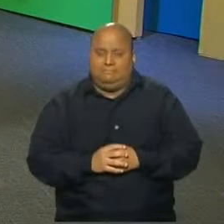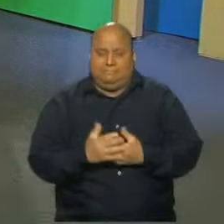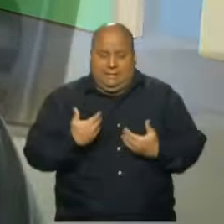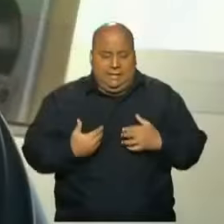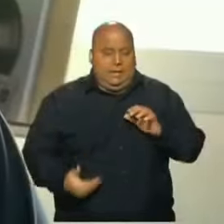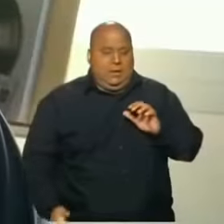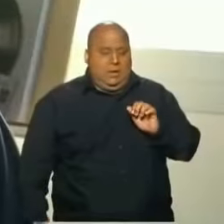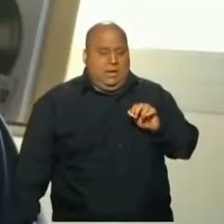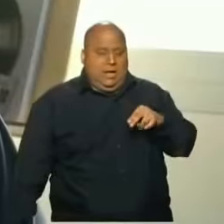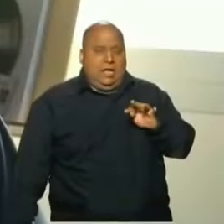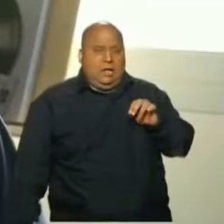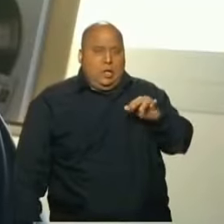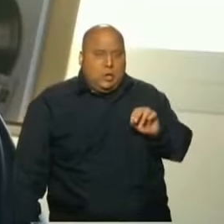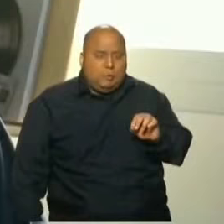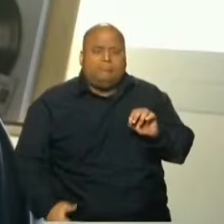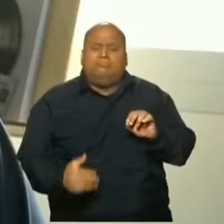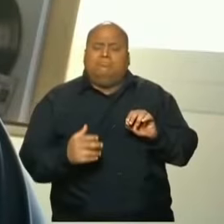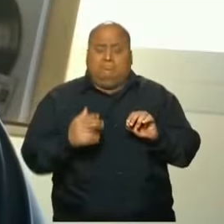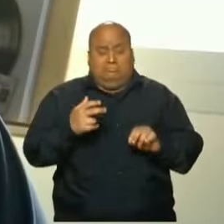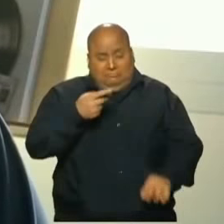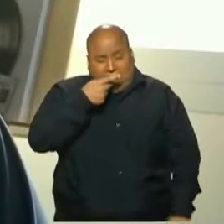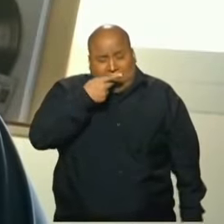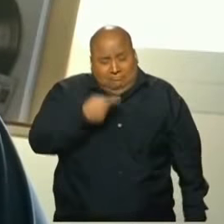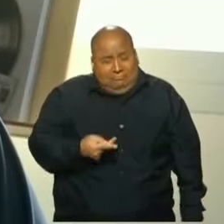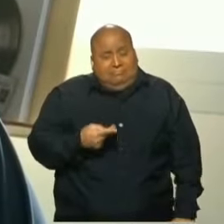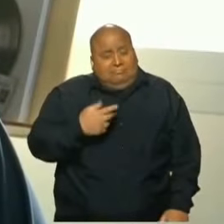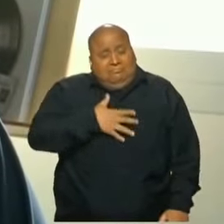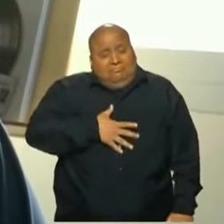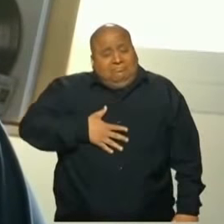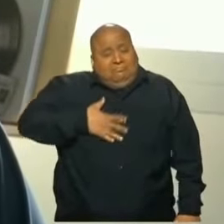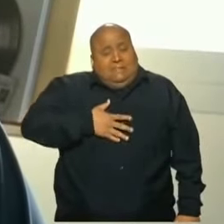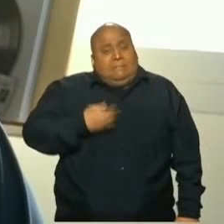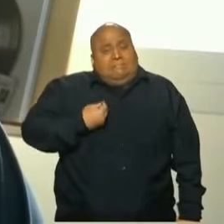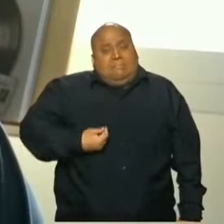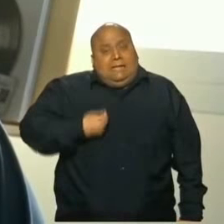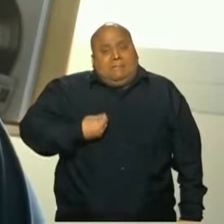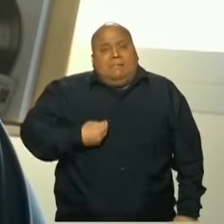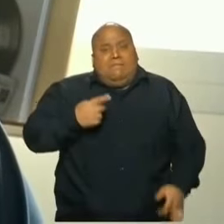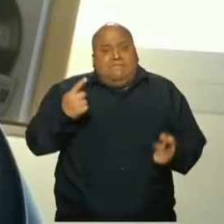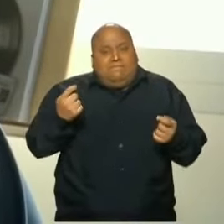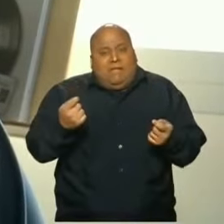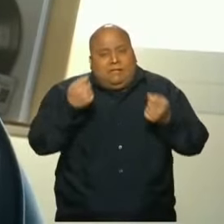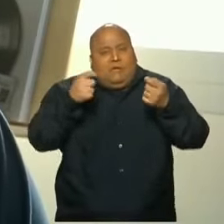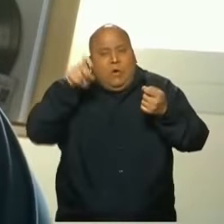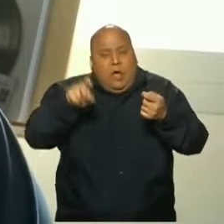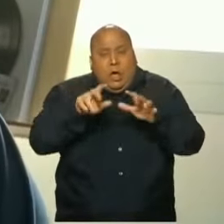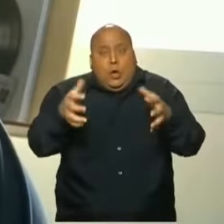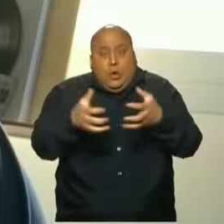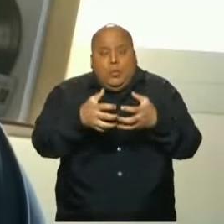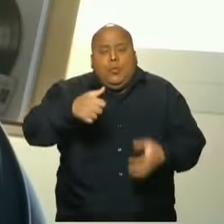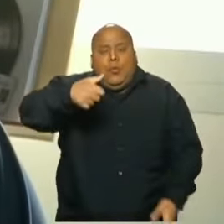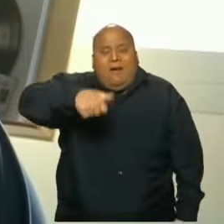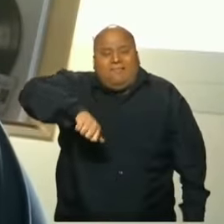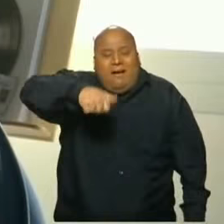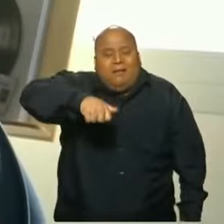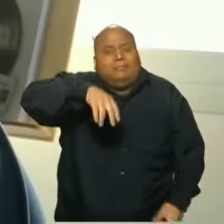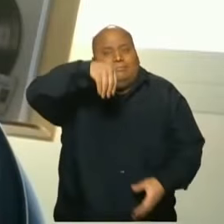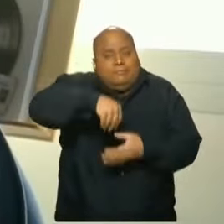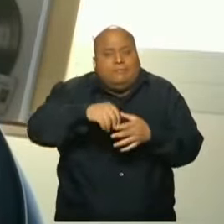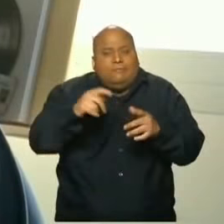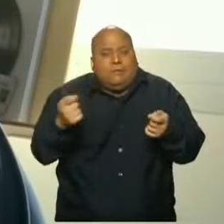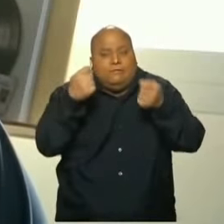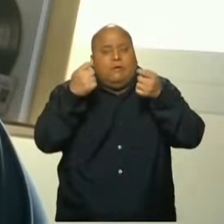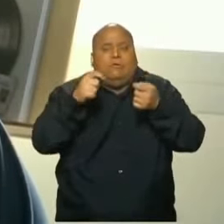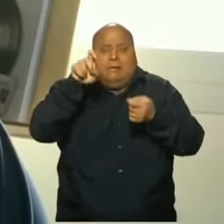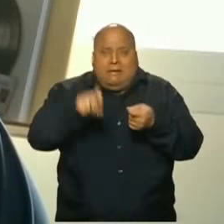é o Antônio Adolfo. Eu queria dizer que estou muito feliz em participar da comissão julgadora do Festival de